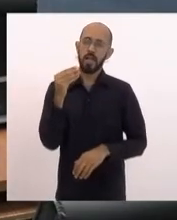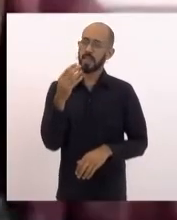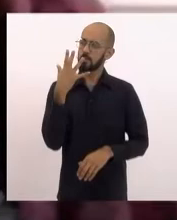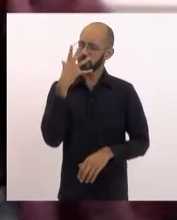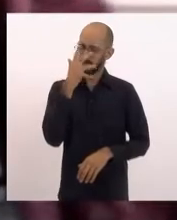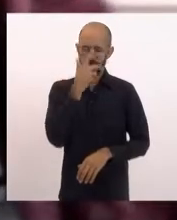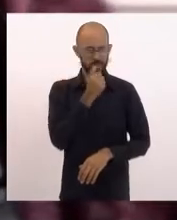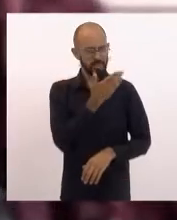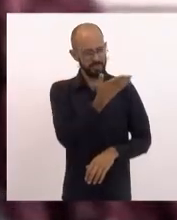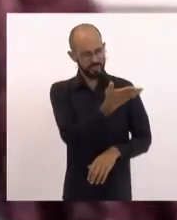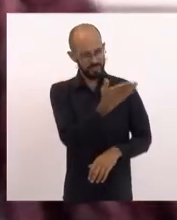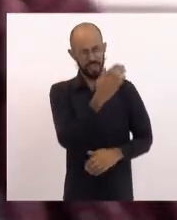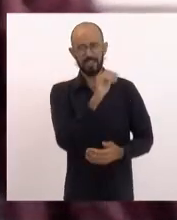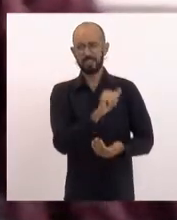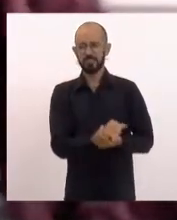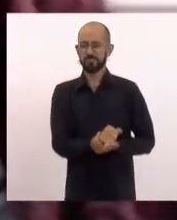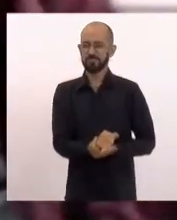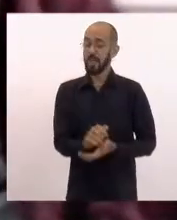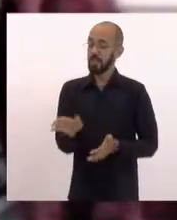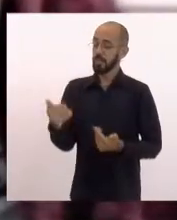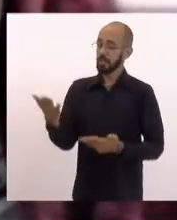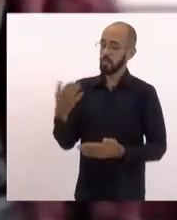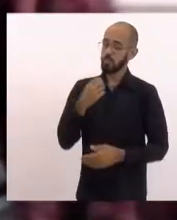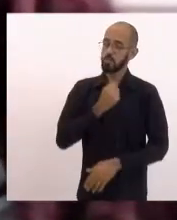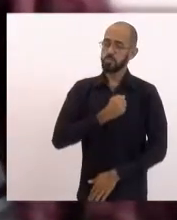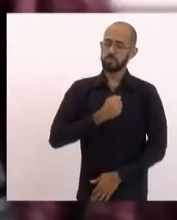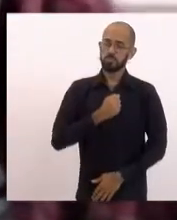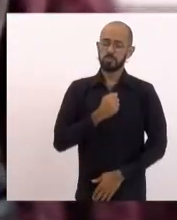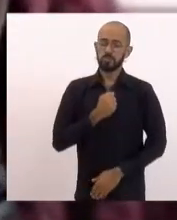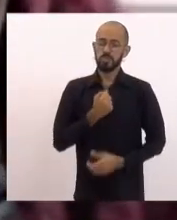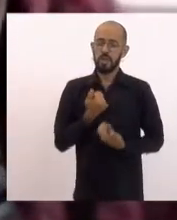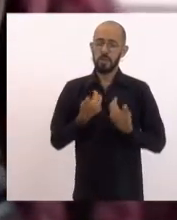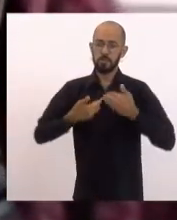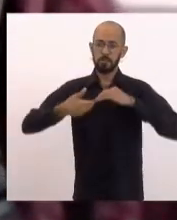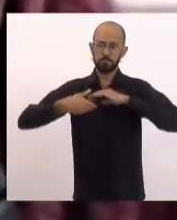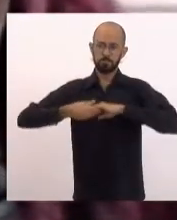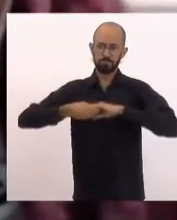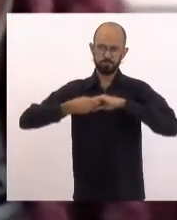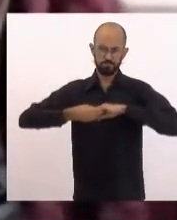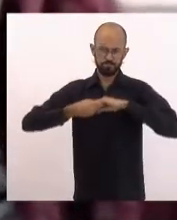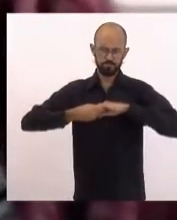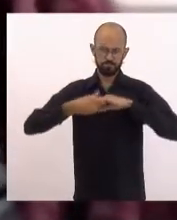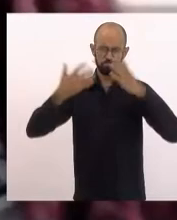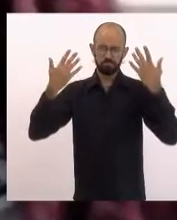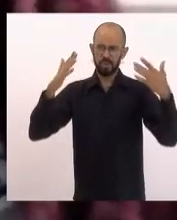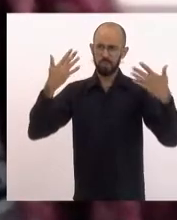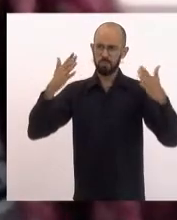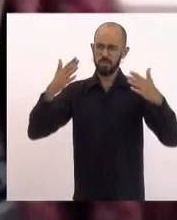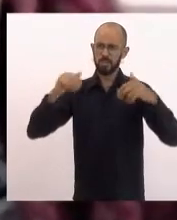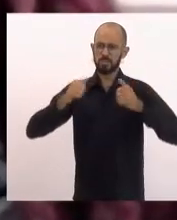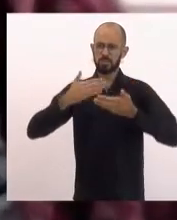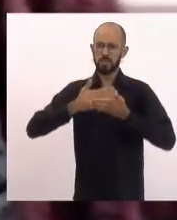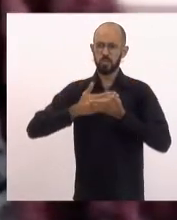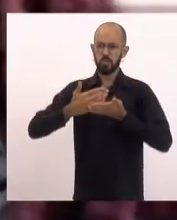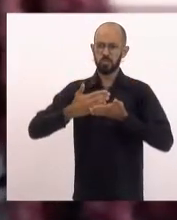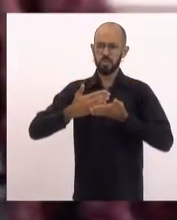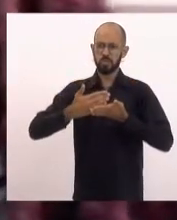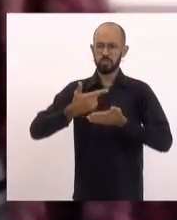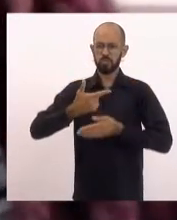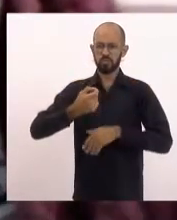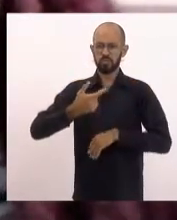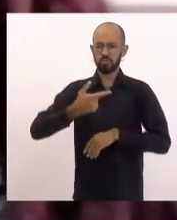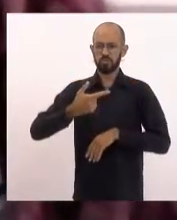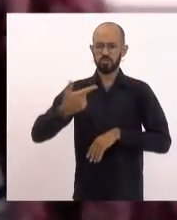bronzeadinha. Bom, saudar aí o início desse novo ano legislativo, saúdo os colegas e as